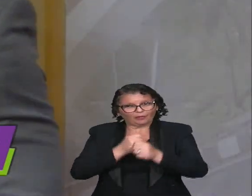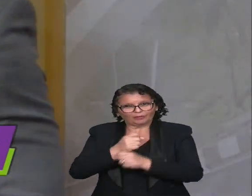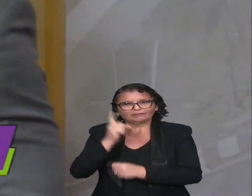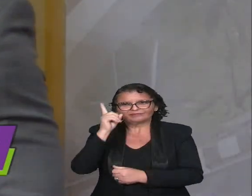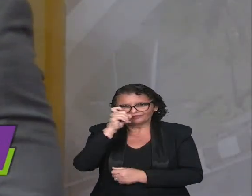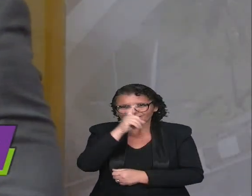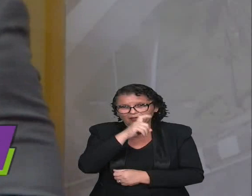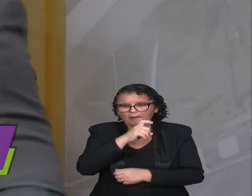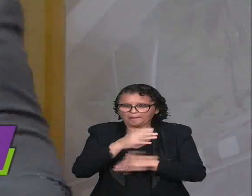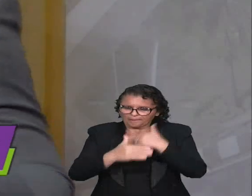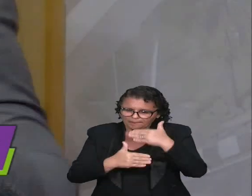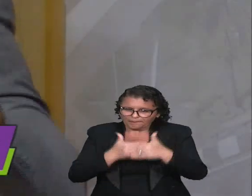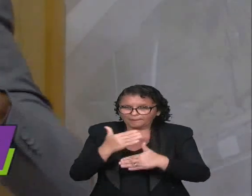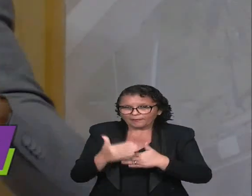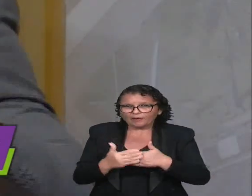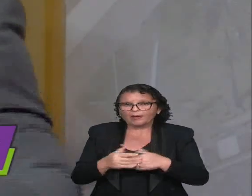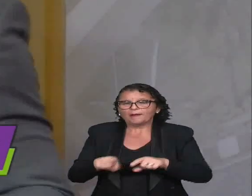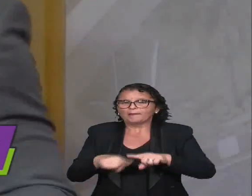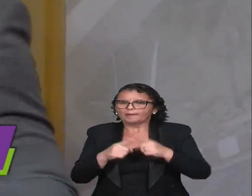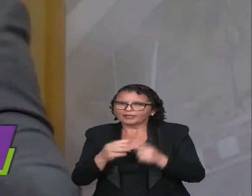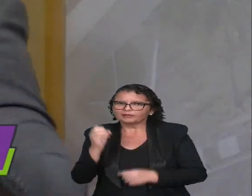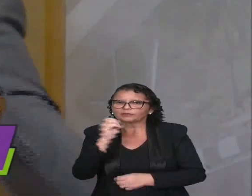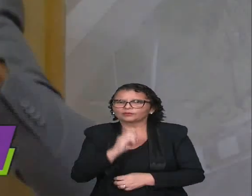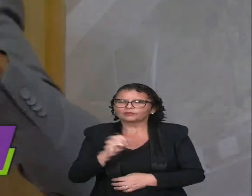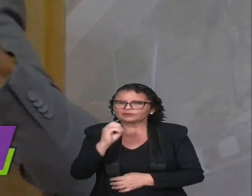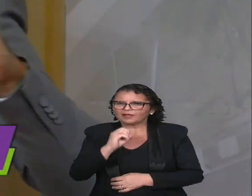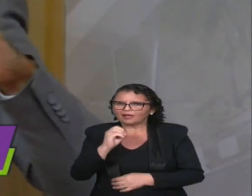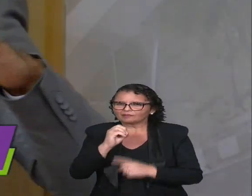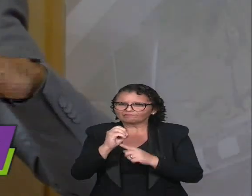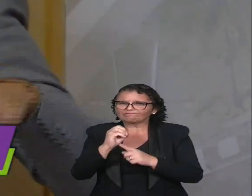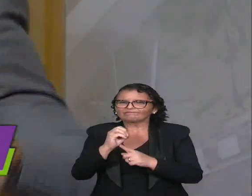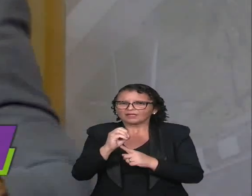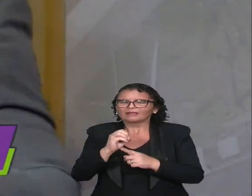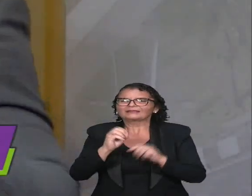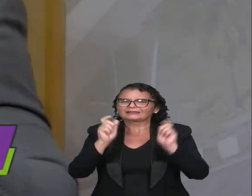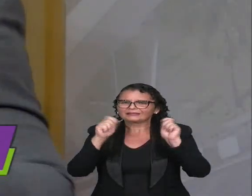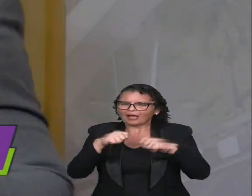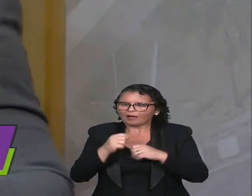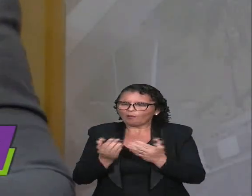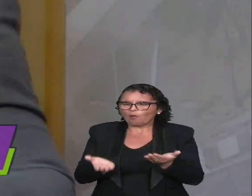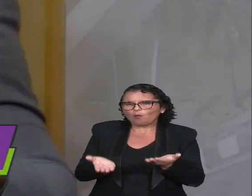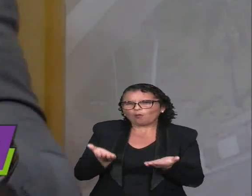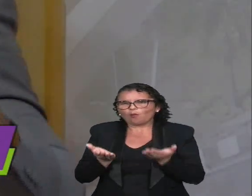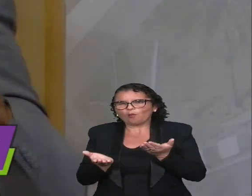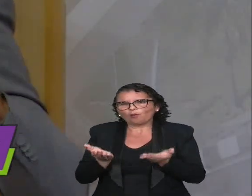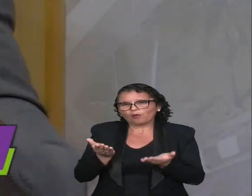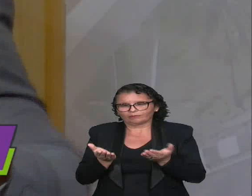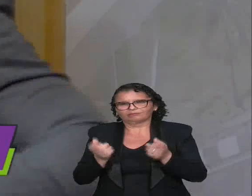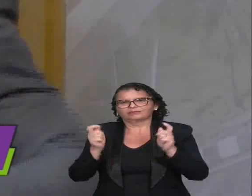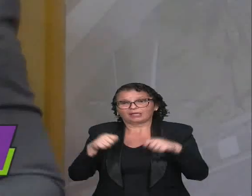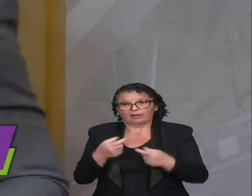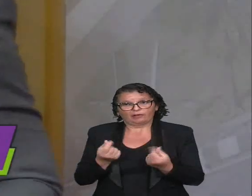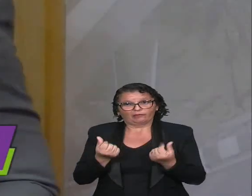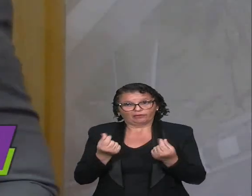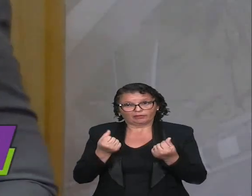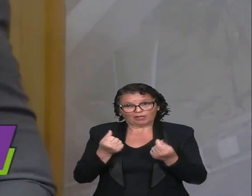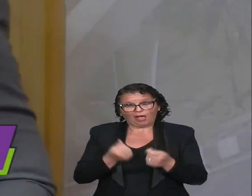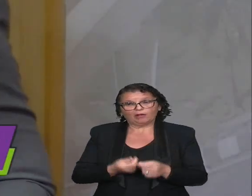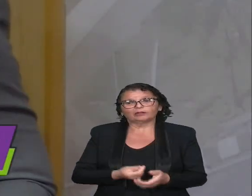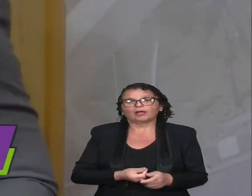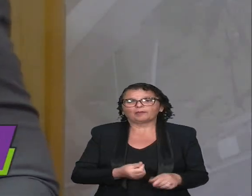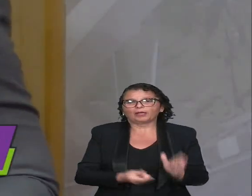mas graças a Deus Osasco ainda eh está num equilíbrio tanto financeiro quanto